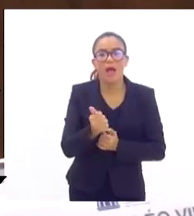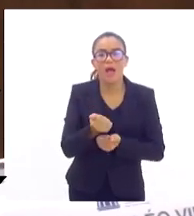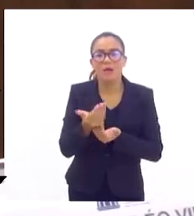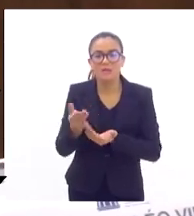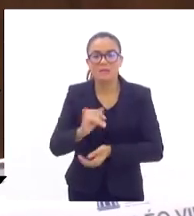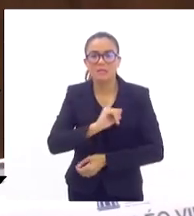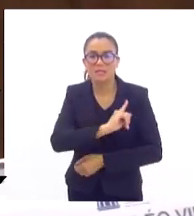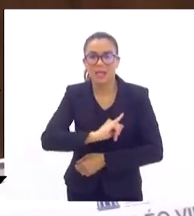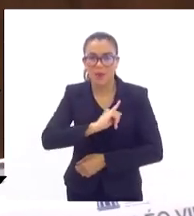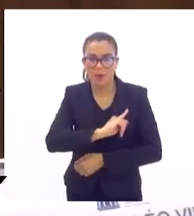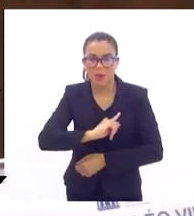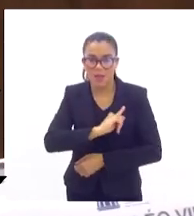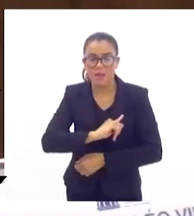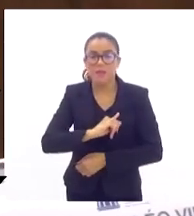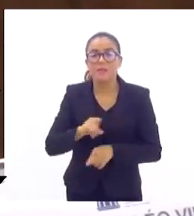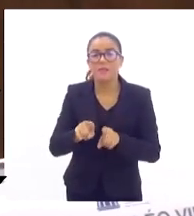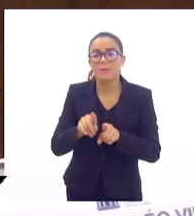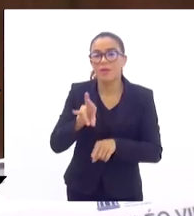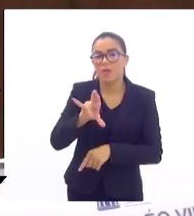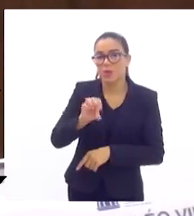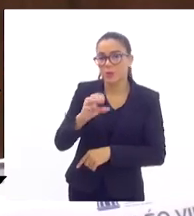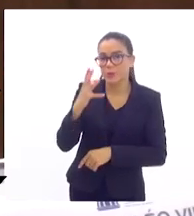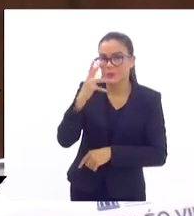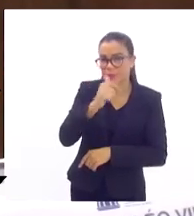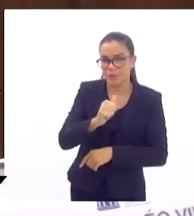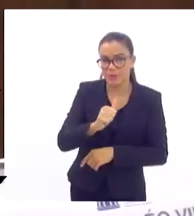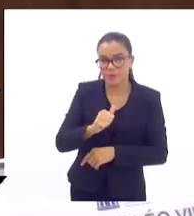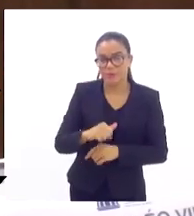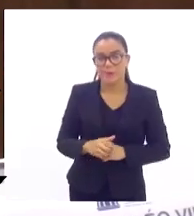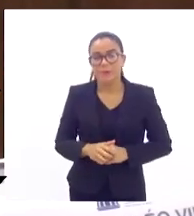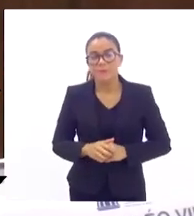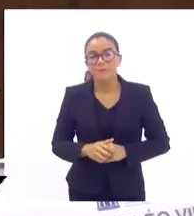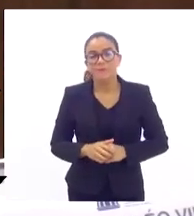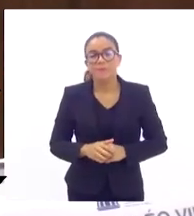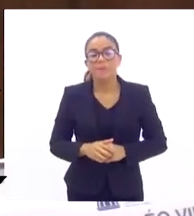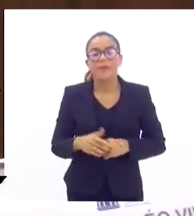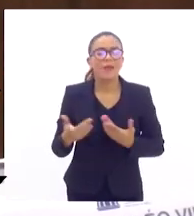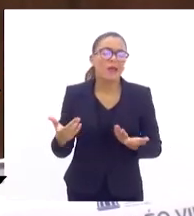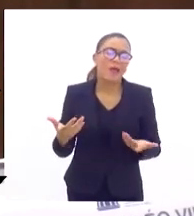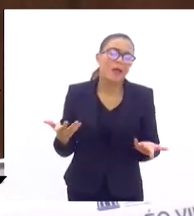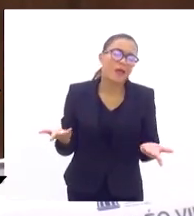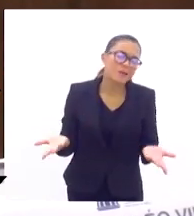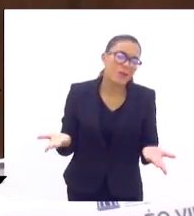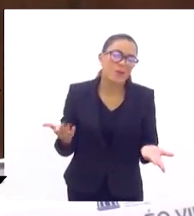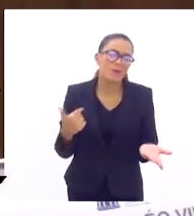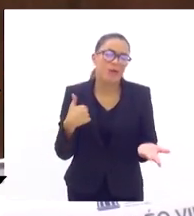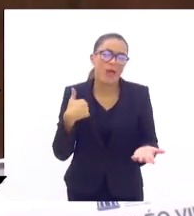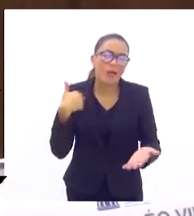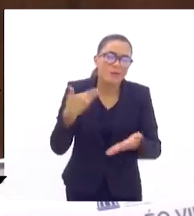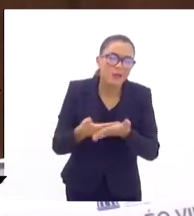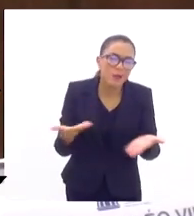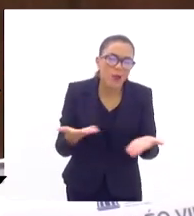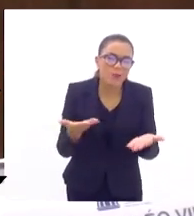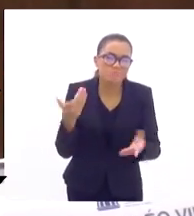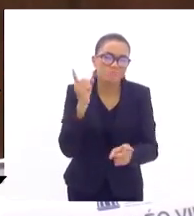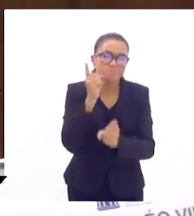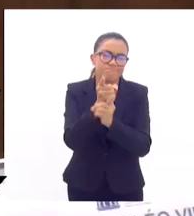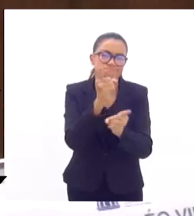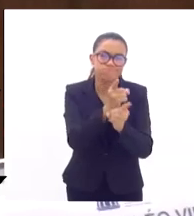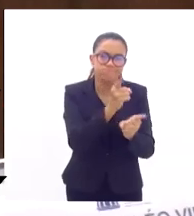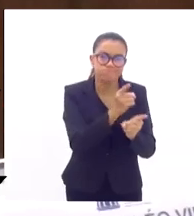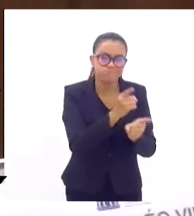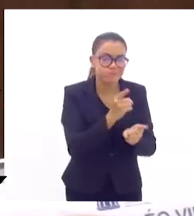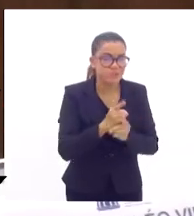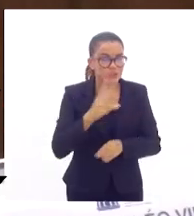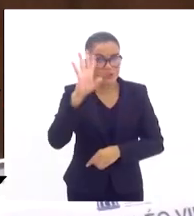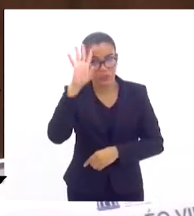Tanguá, Maricá e Rio Bonito. E isso, até o momento, a gente não vislumbra nenhuma solução da Águas do Rio, não foi falado nada,